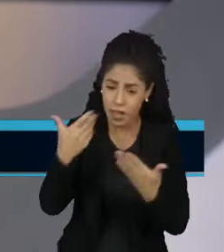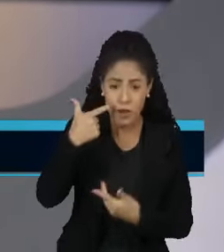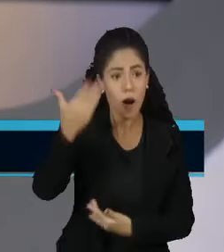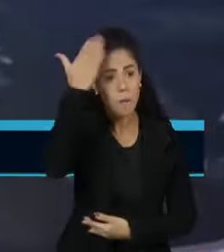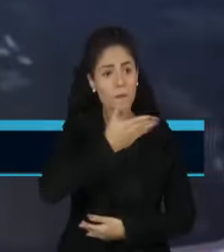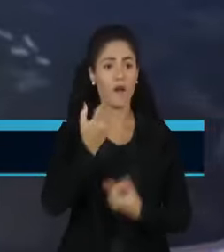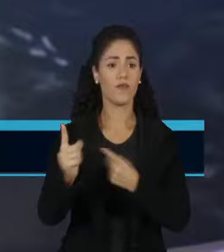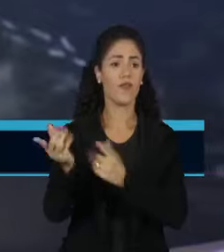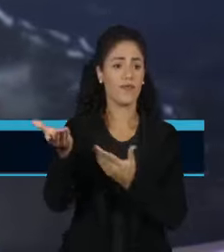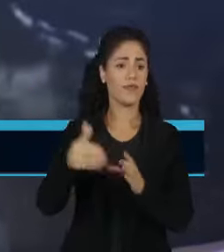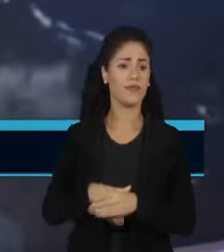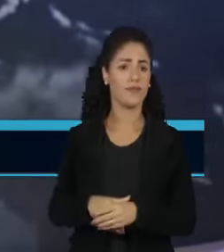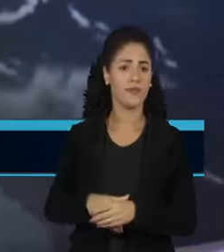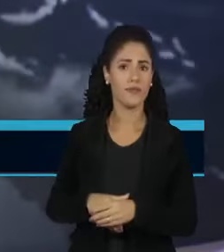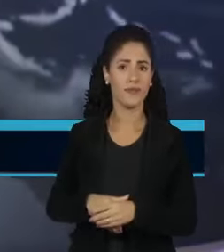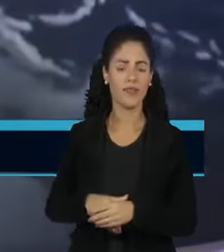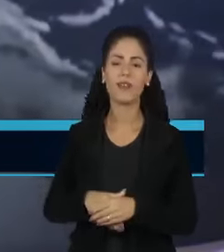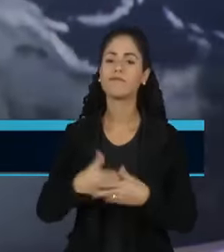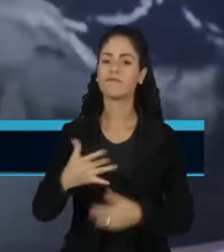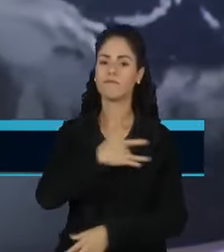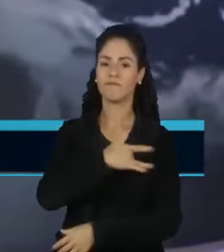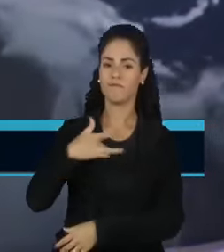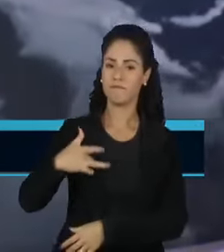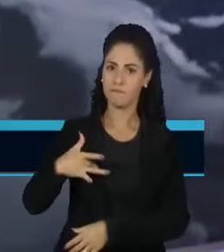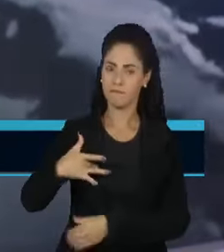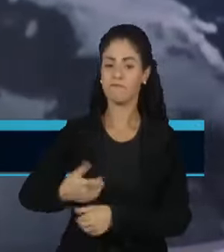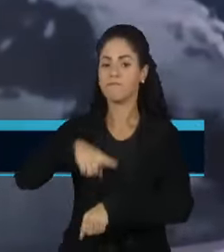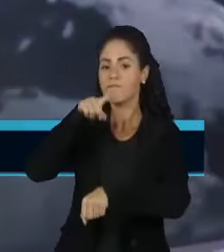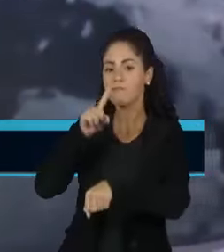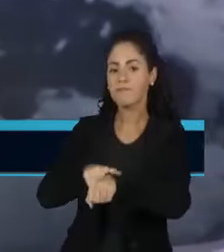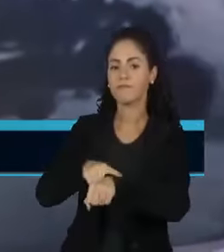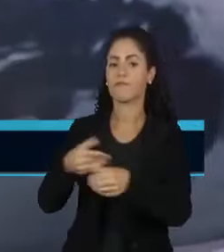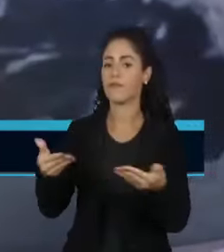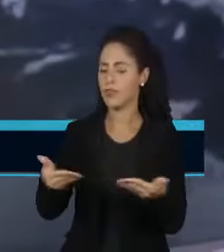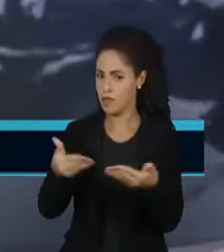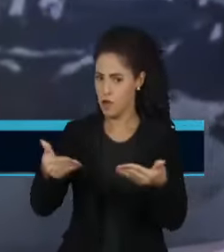Falando sobre saúde agora, o Brasil bateu recorde hoje no número de casos de